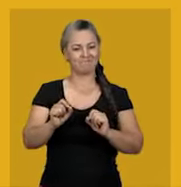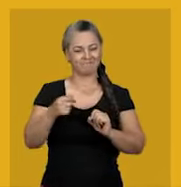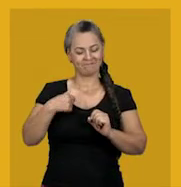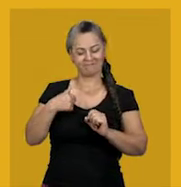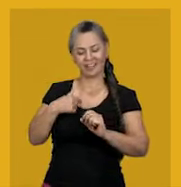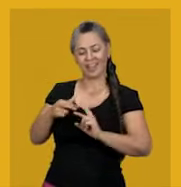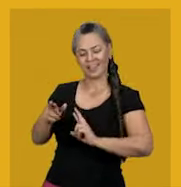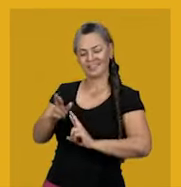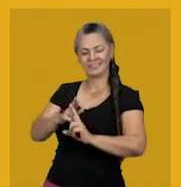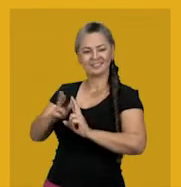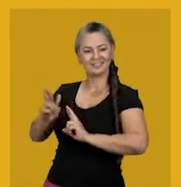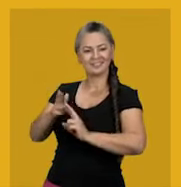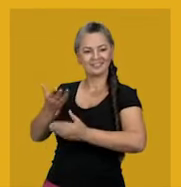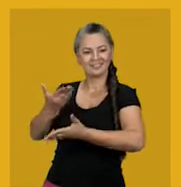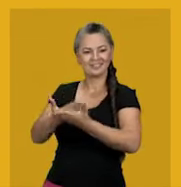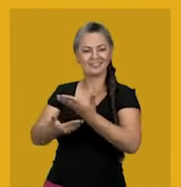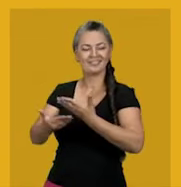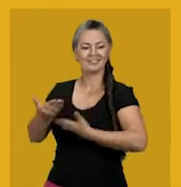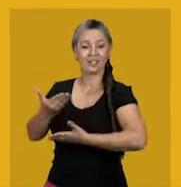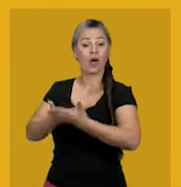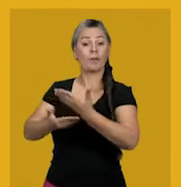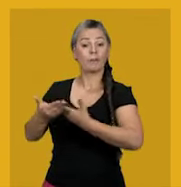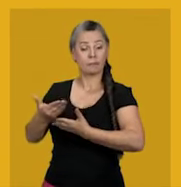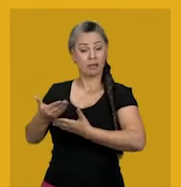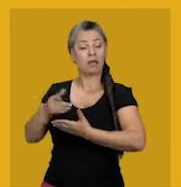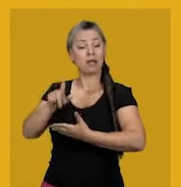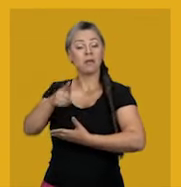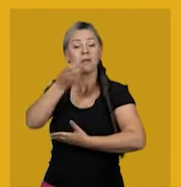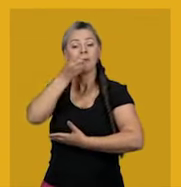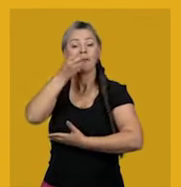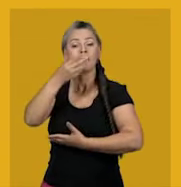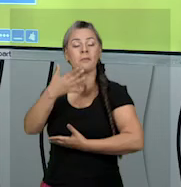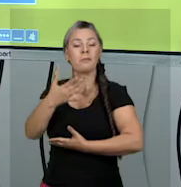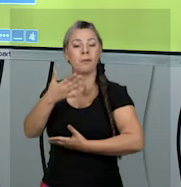emocionais saudáveis vai fazer bem para a sua saúde mental.